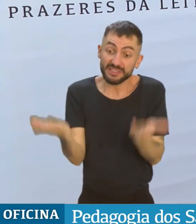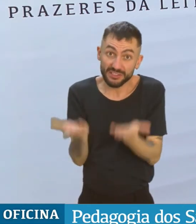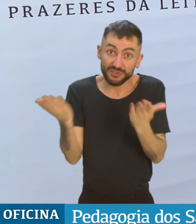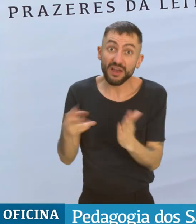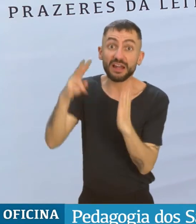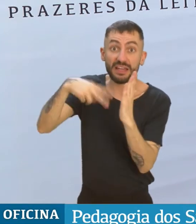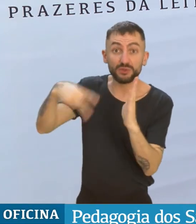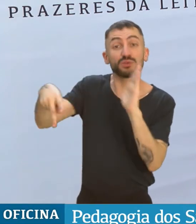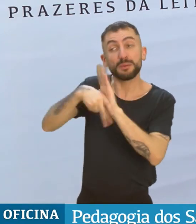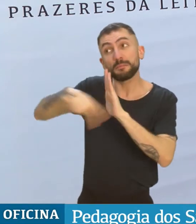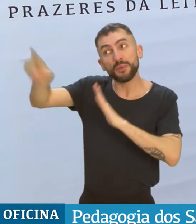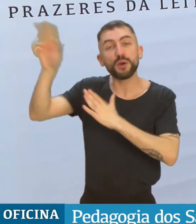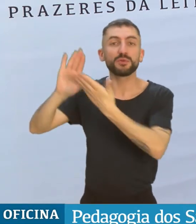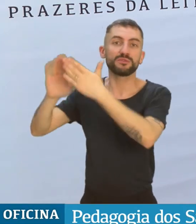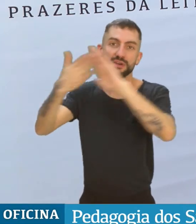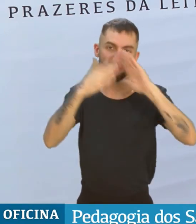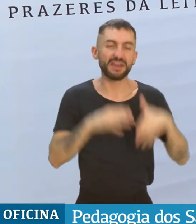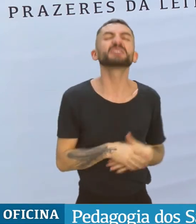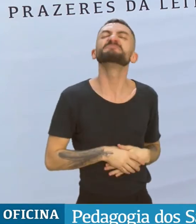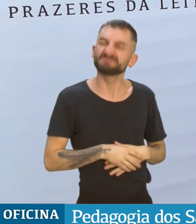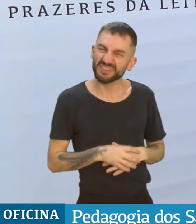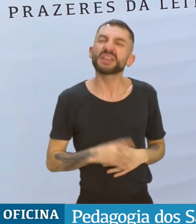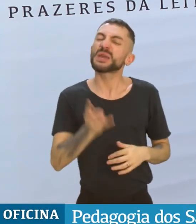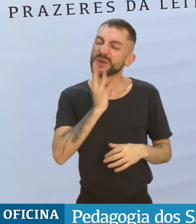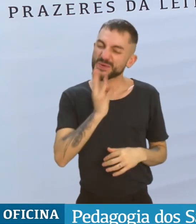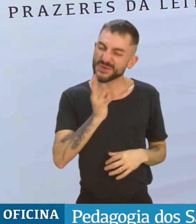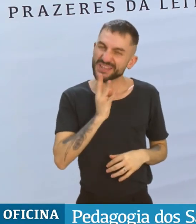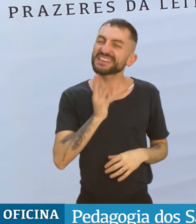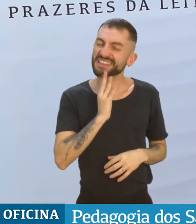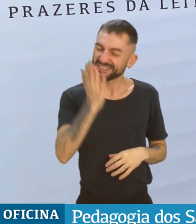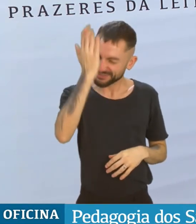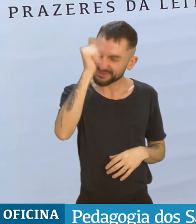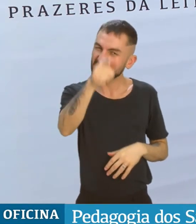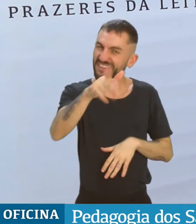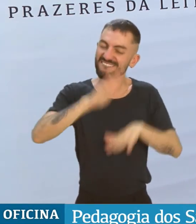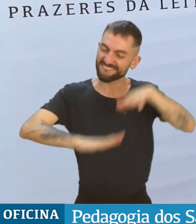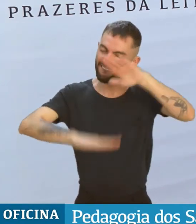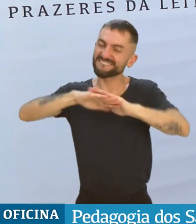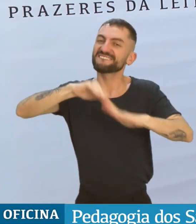grupo. Ah, Matheus, eu te conheço, você é muito bom, cara.